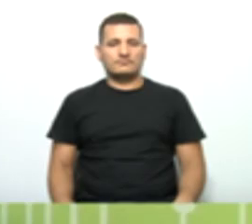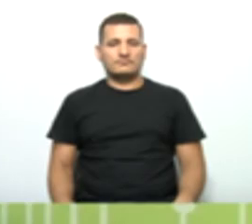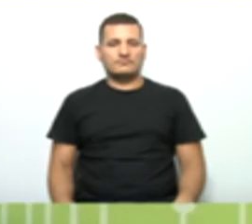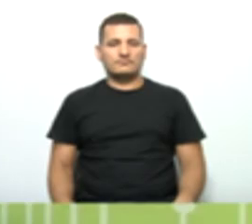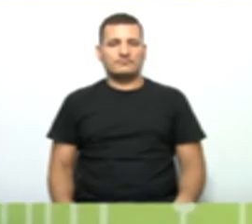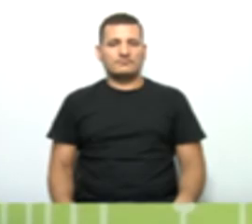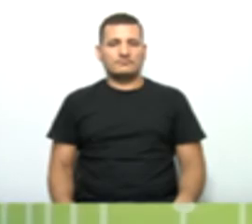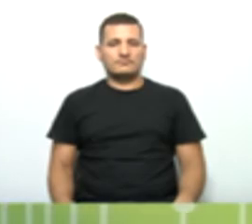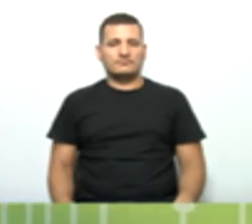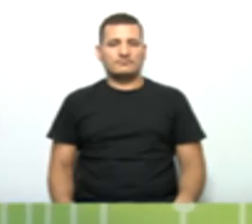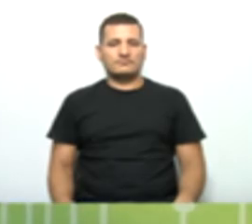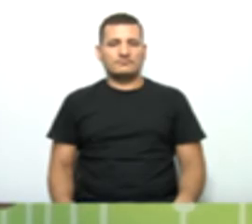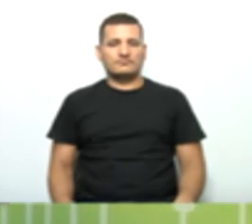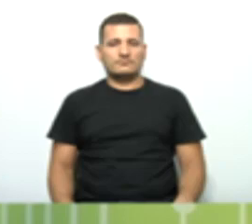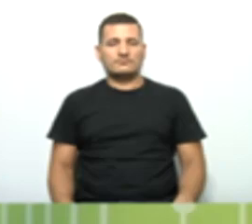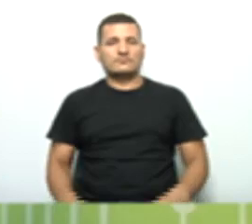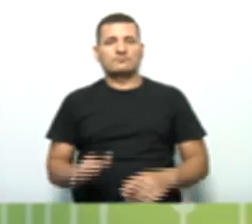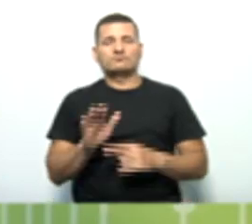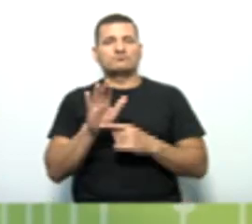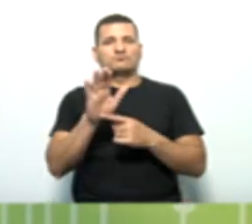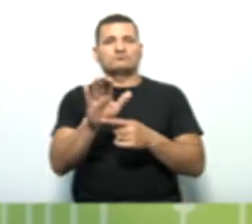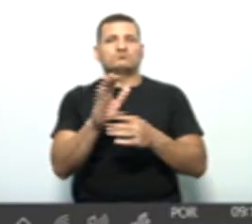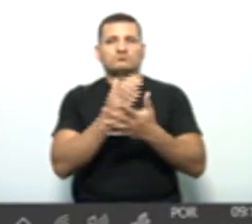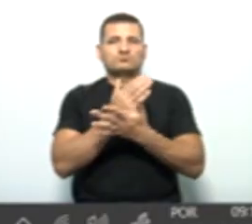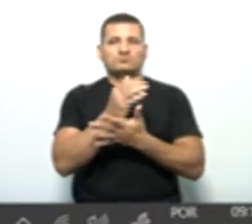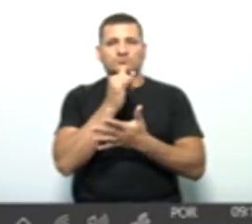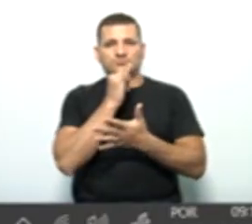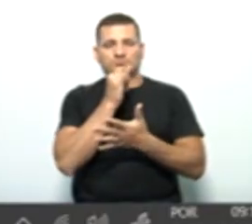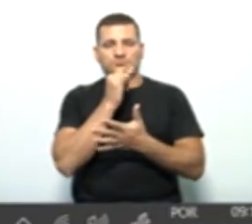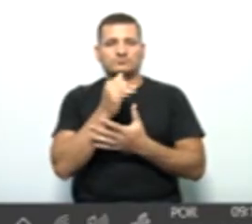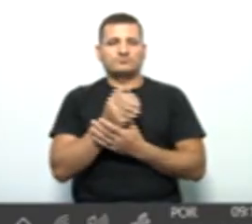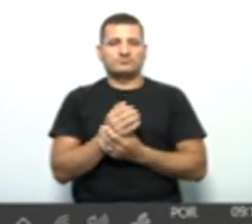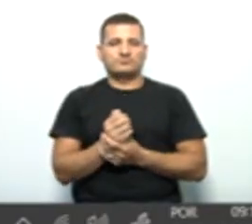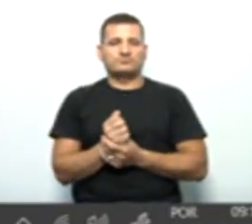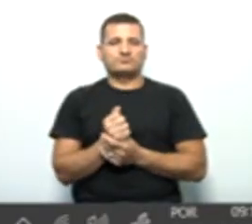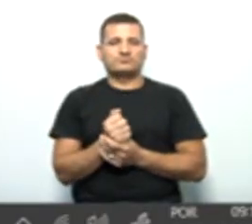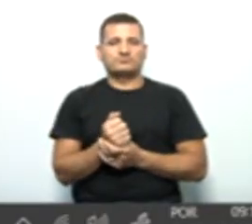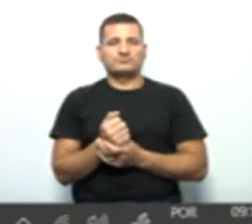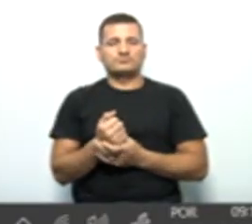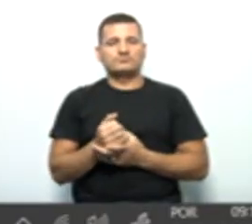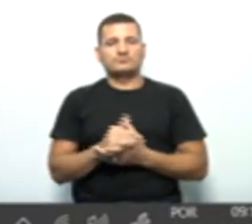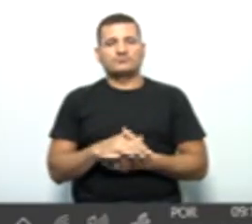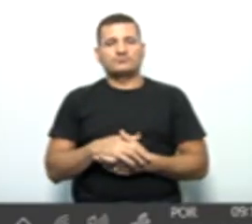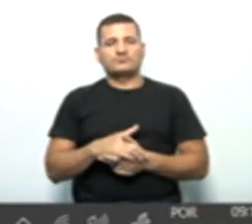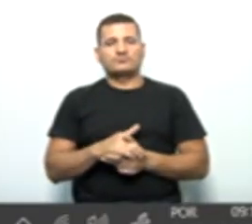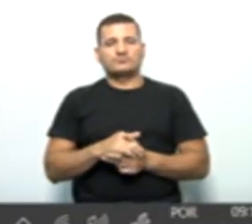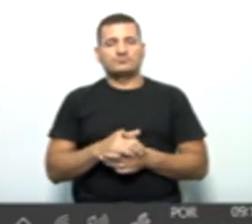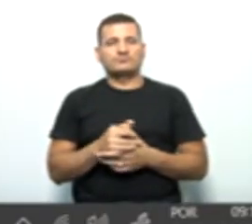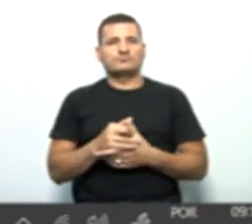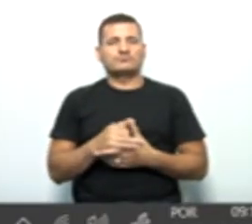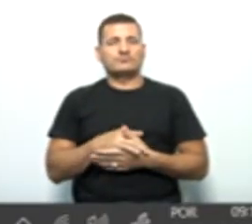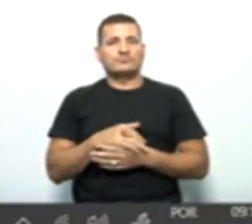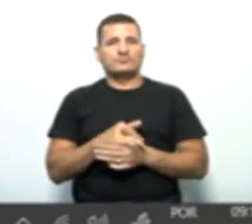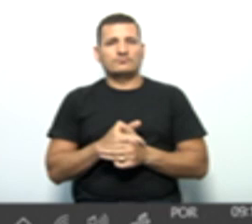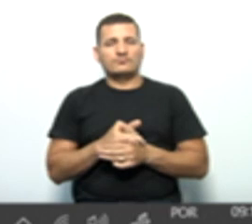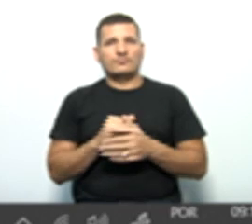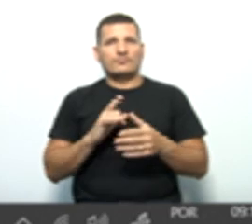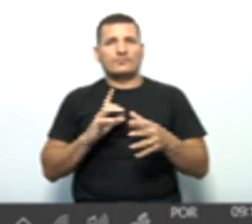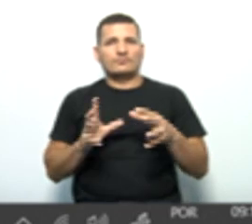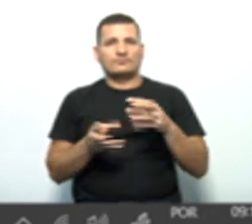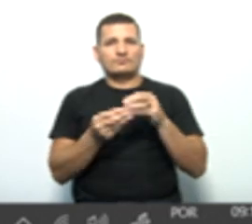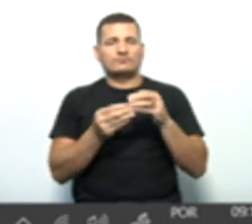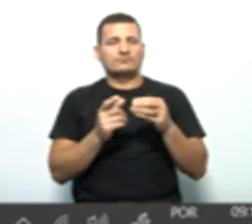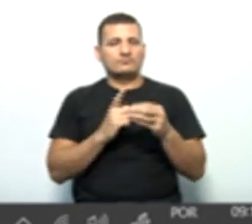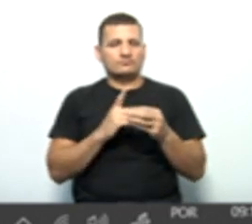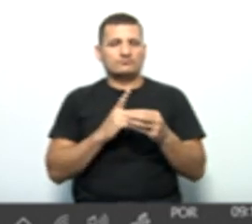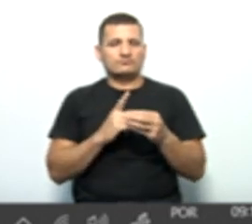E vou mostrar alguns exemplos das estruturas de dados. Tem um material complementar, você com certeza, né, professor Ricardo,